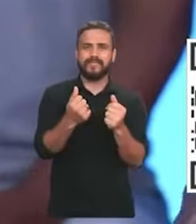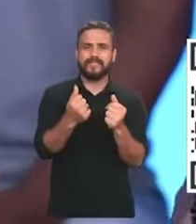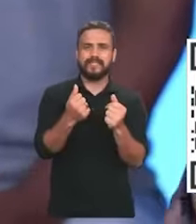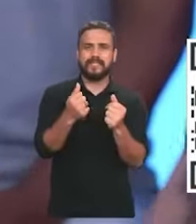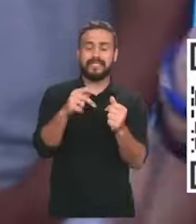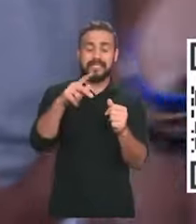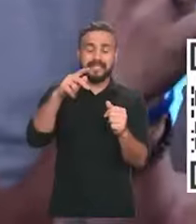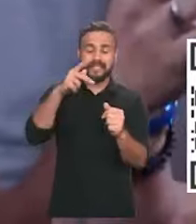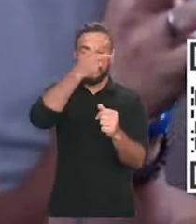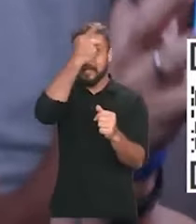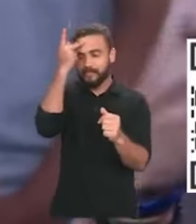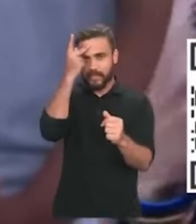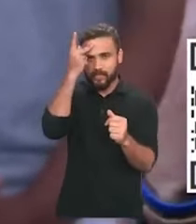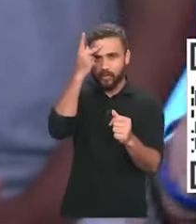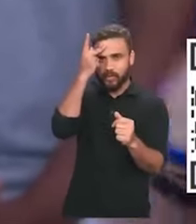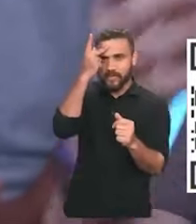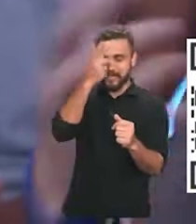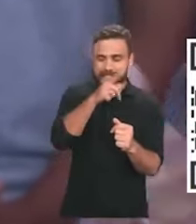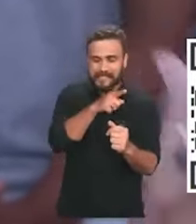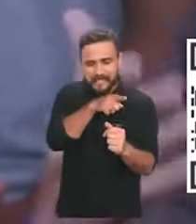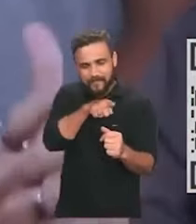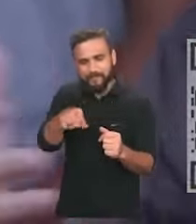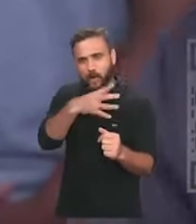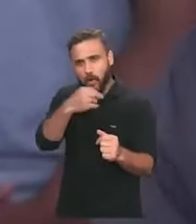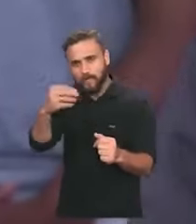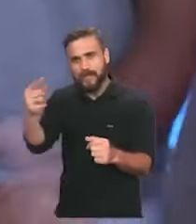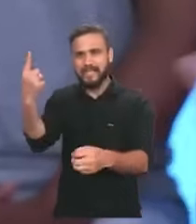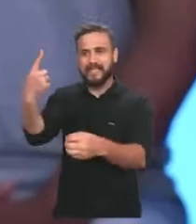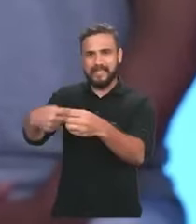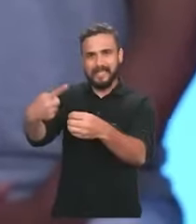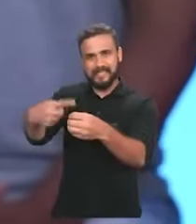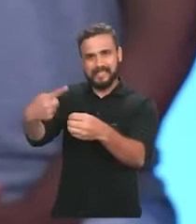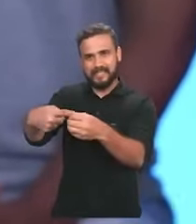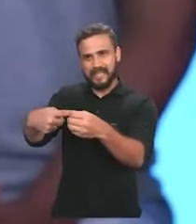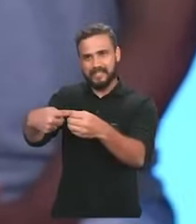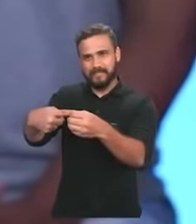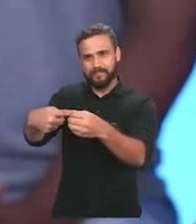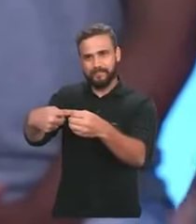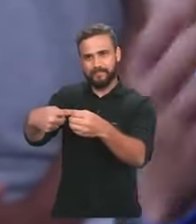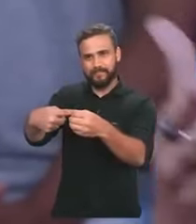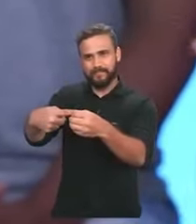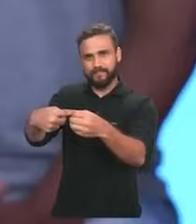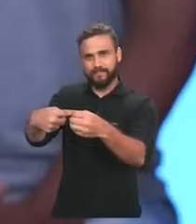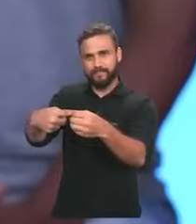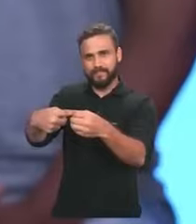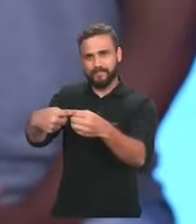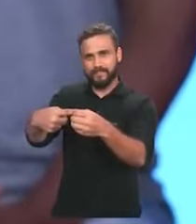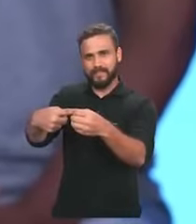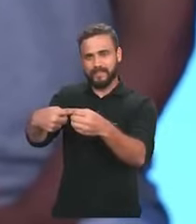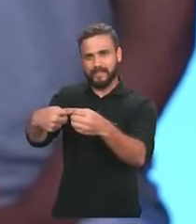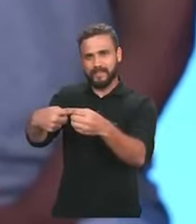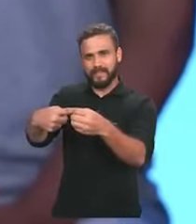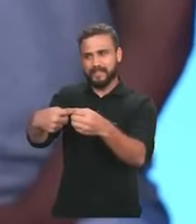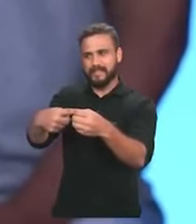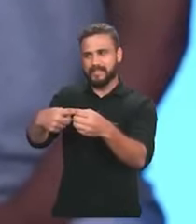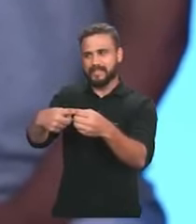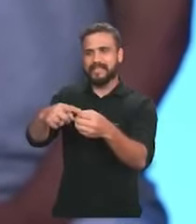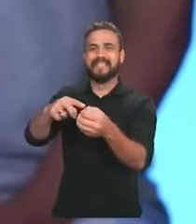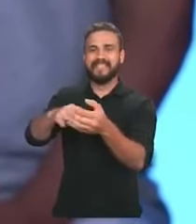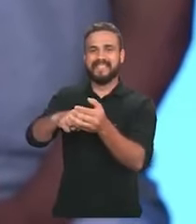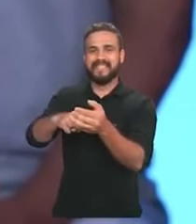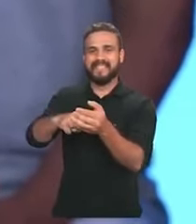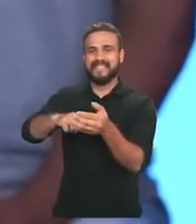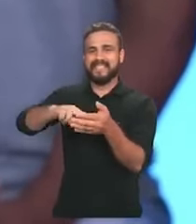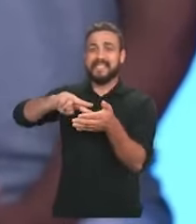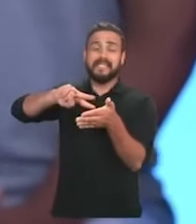e fala assim, em espanhol, né? Em espanhol é E a Hora Que? E em português é E agora? O quê? Então nós